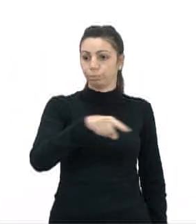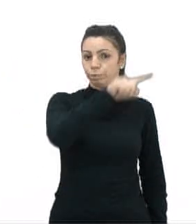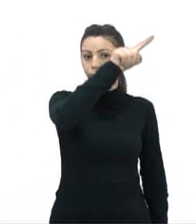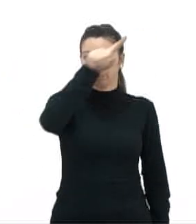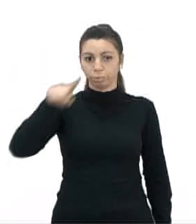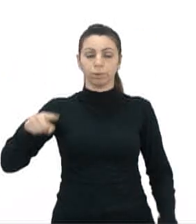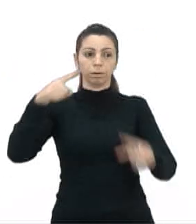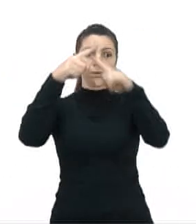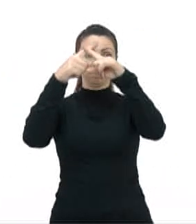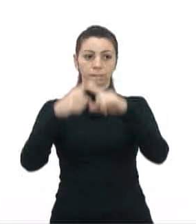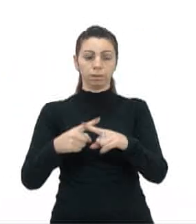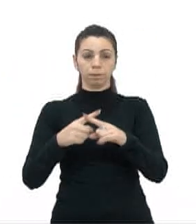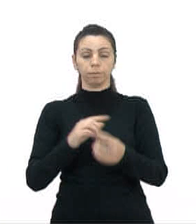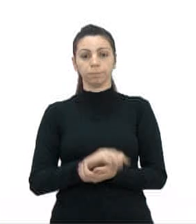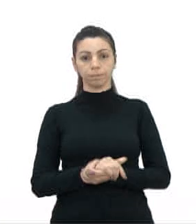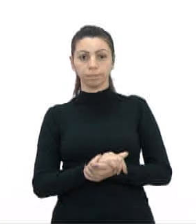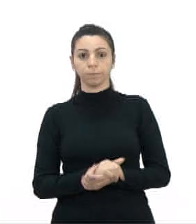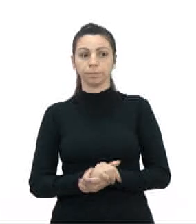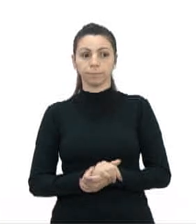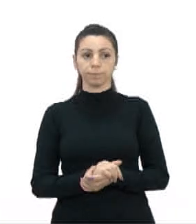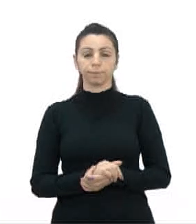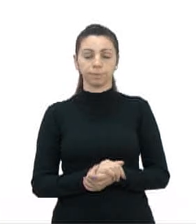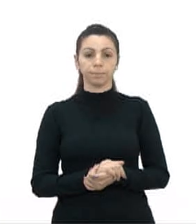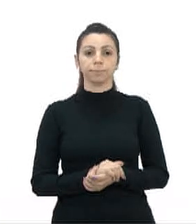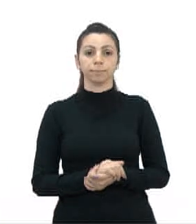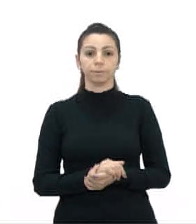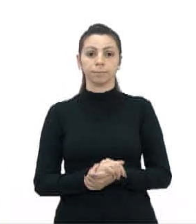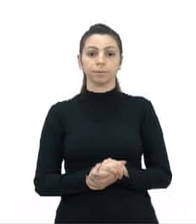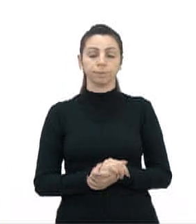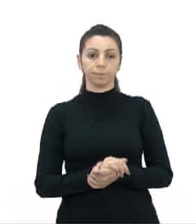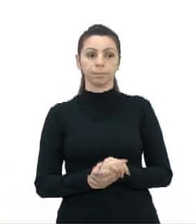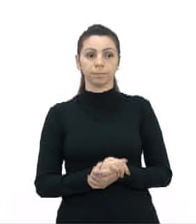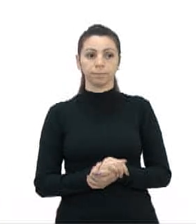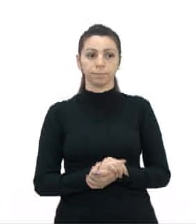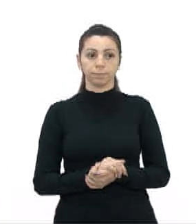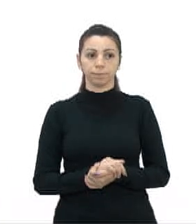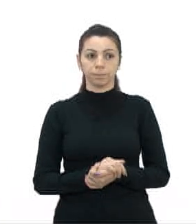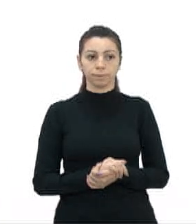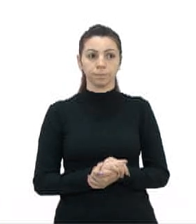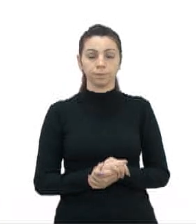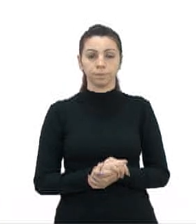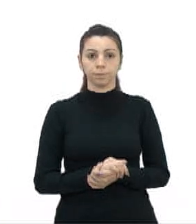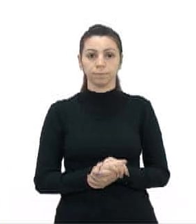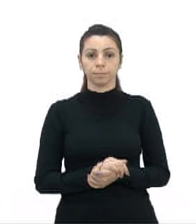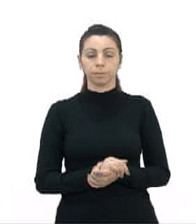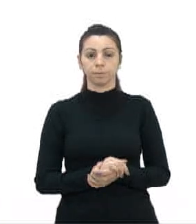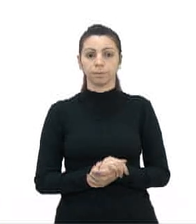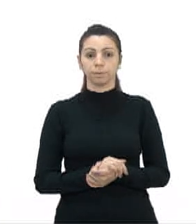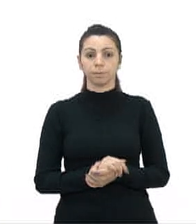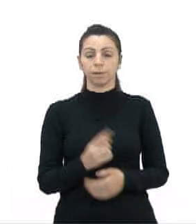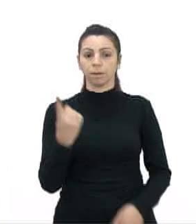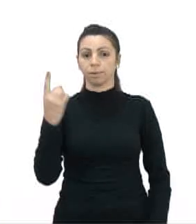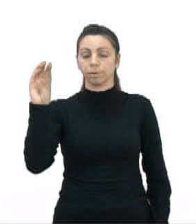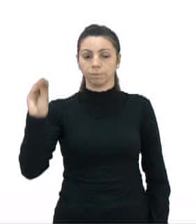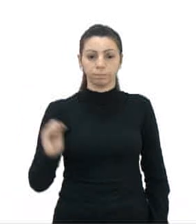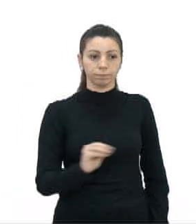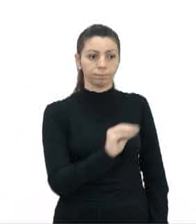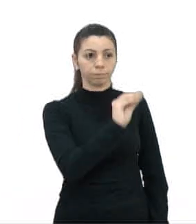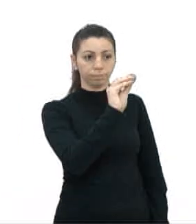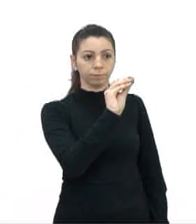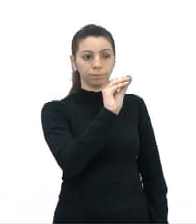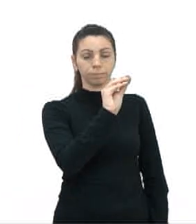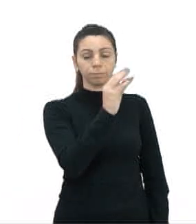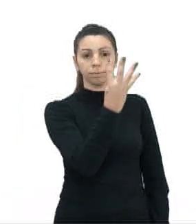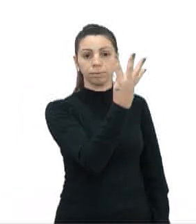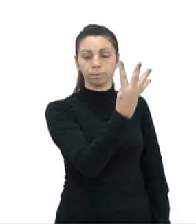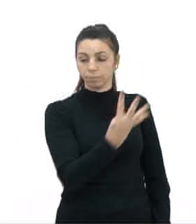1, 44 vezes 8. Tá? Deixo o x sozinho, passo 1 dividindo, 44